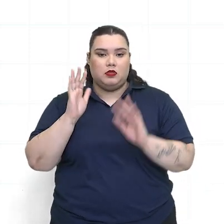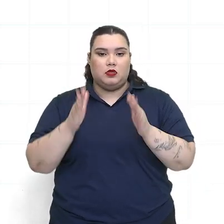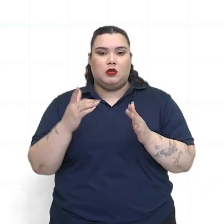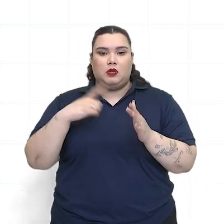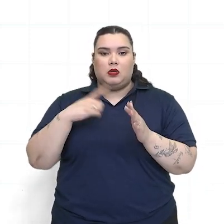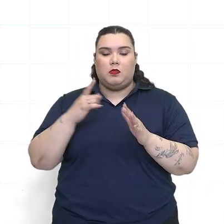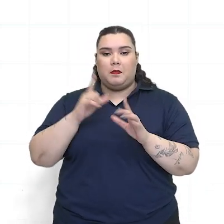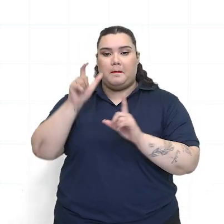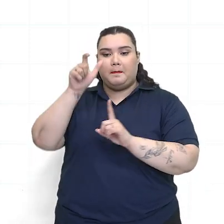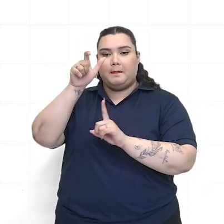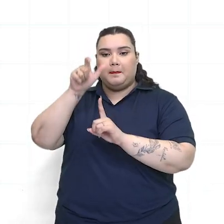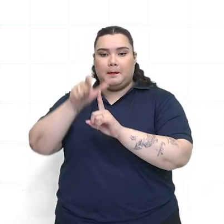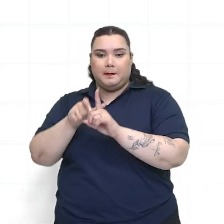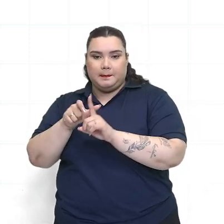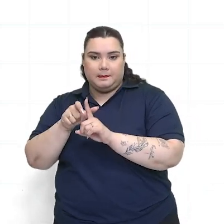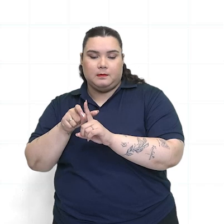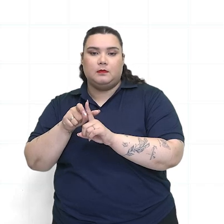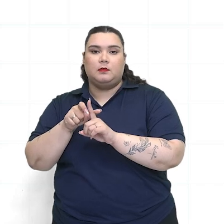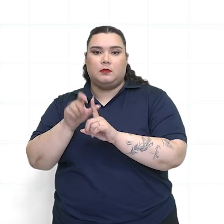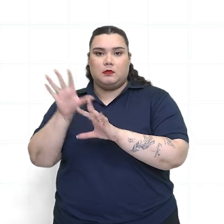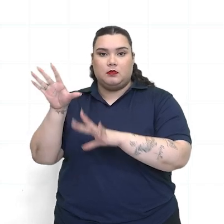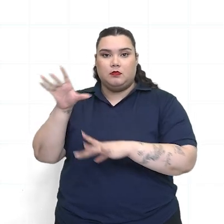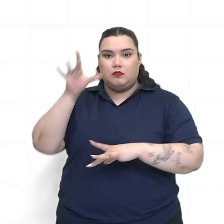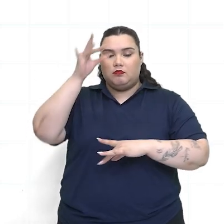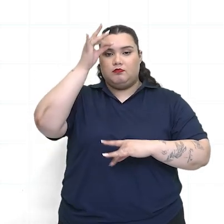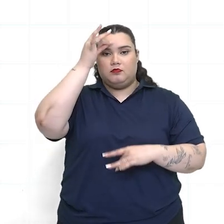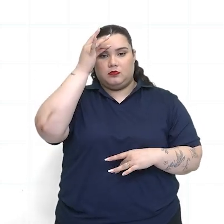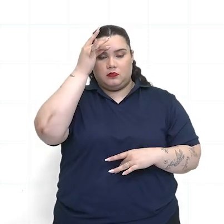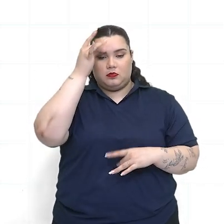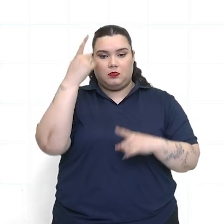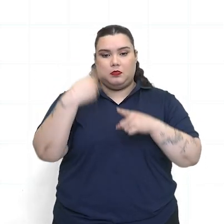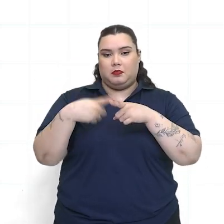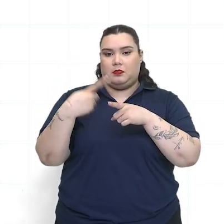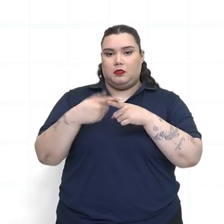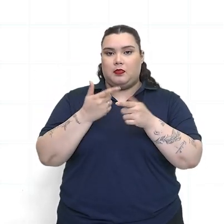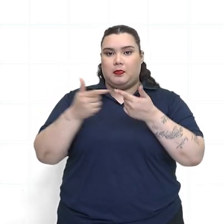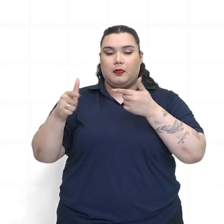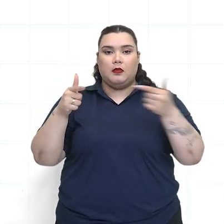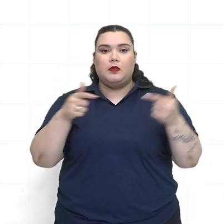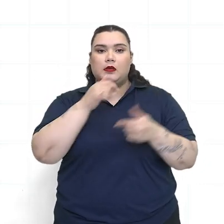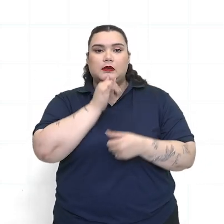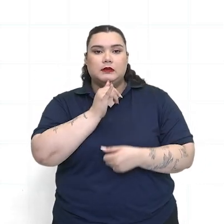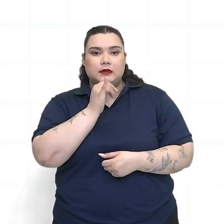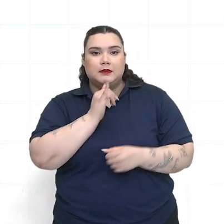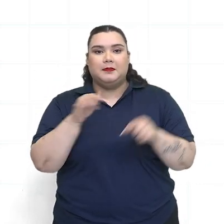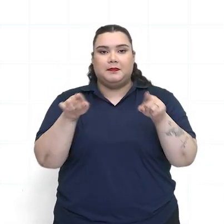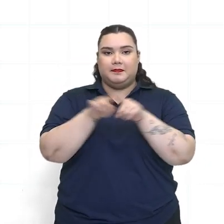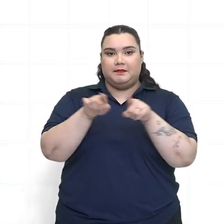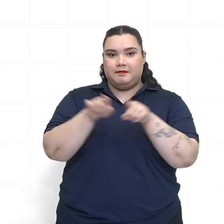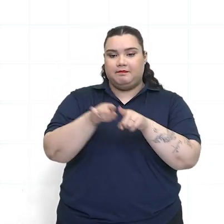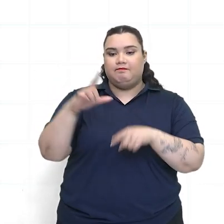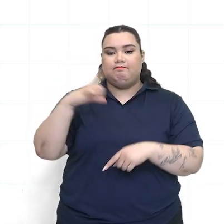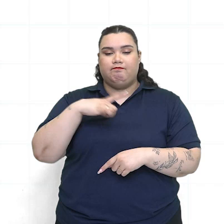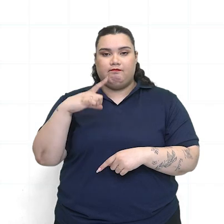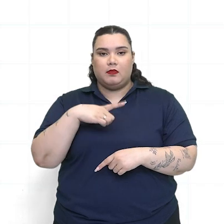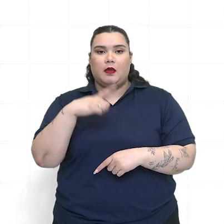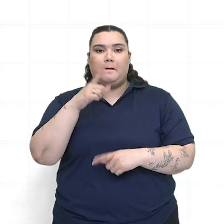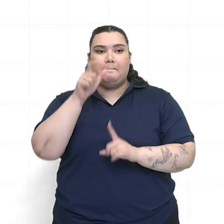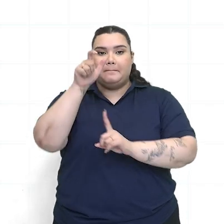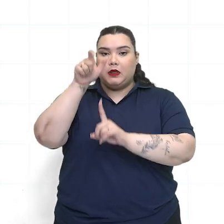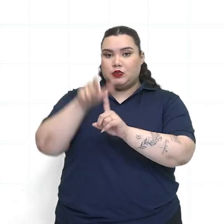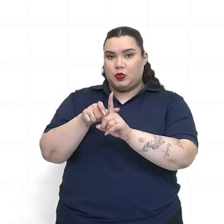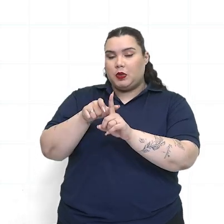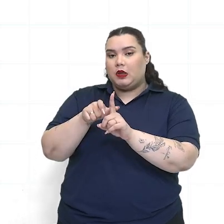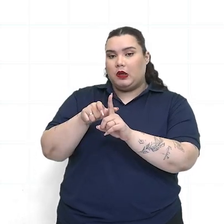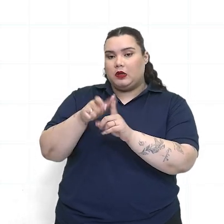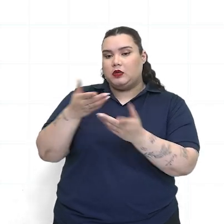colocando personagens, né? Porque nos outros exemplos, eles têm também personagem, que no caso